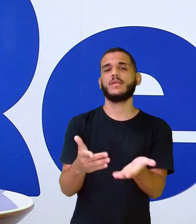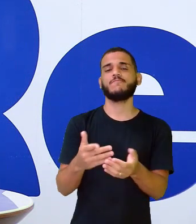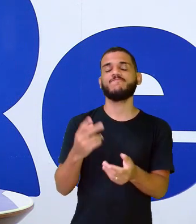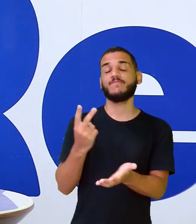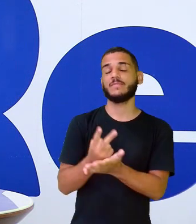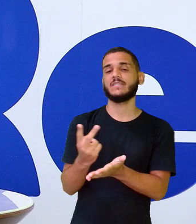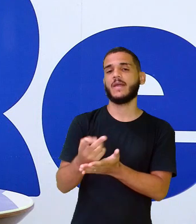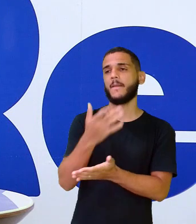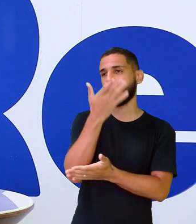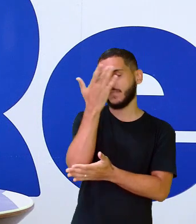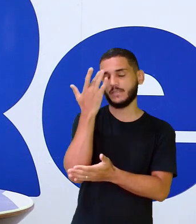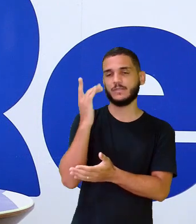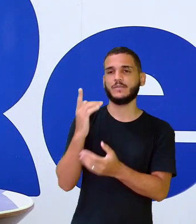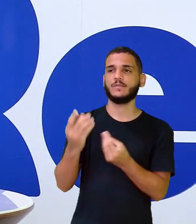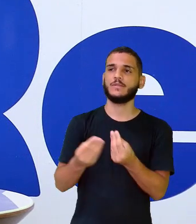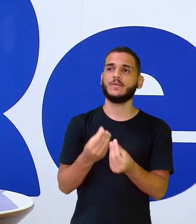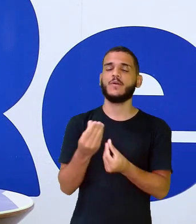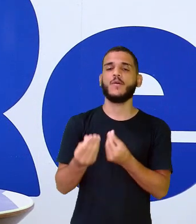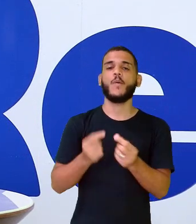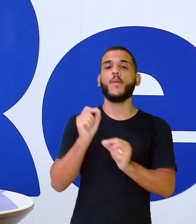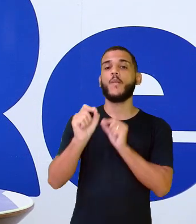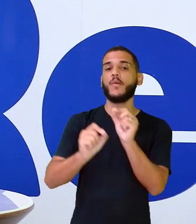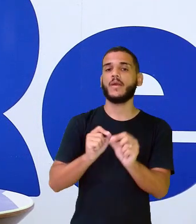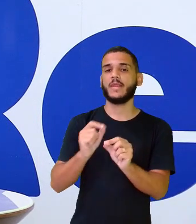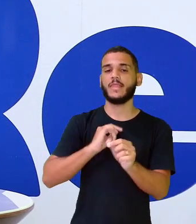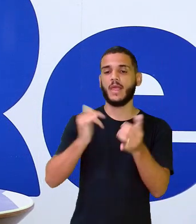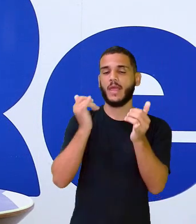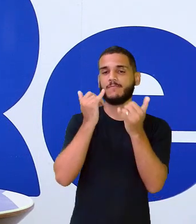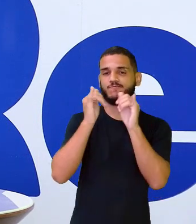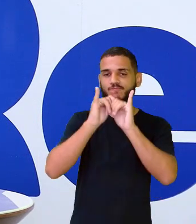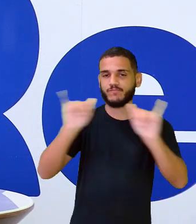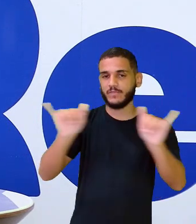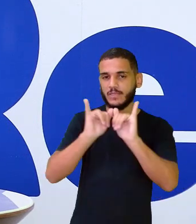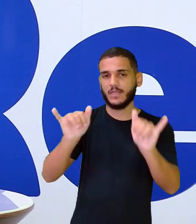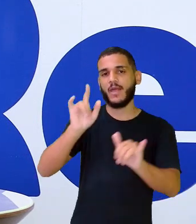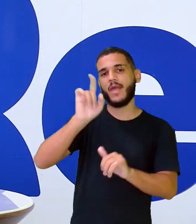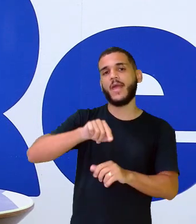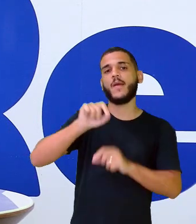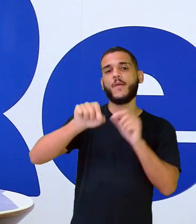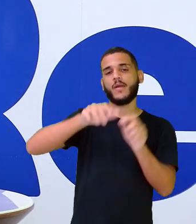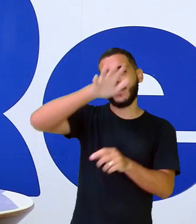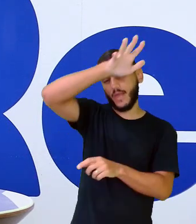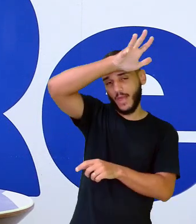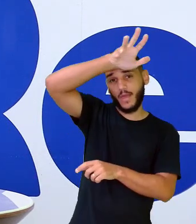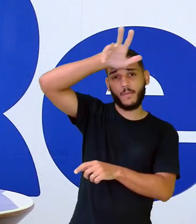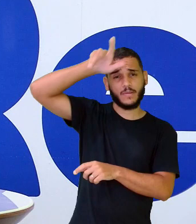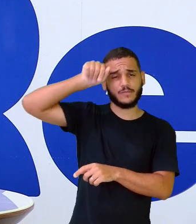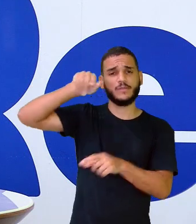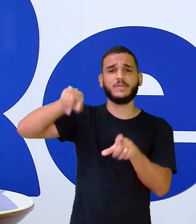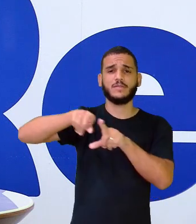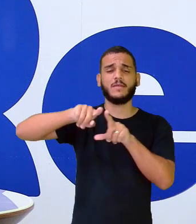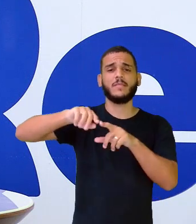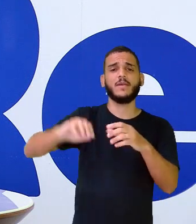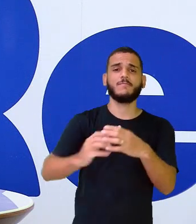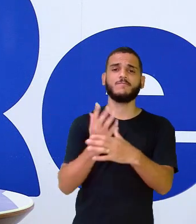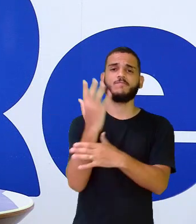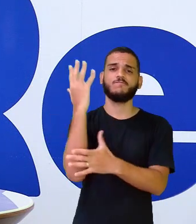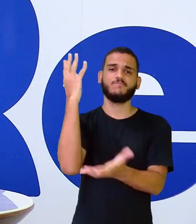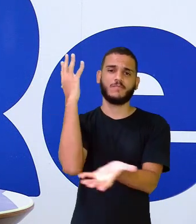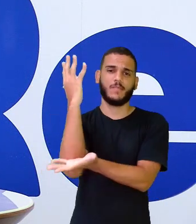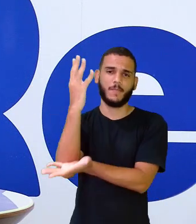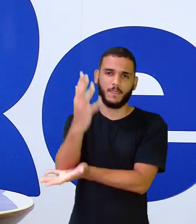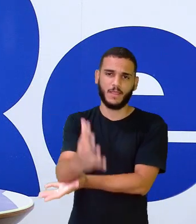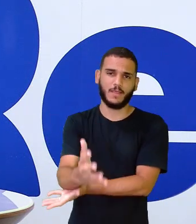Sempre quem está muito em evidência, falando em notícia, é a Amazônia. Essa questão do desmatamento, isso também